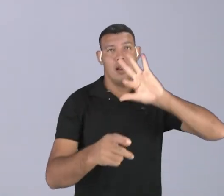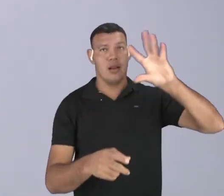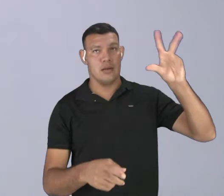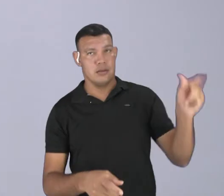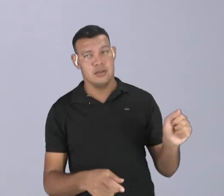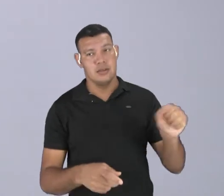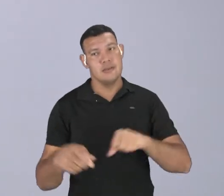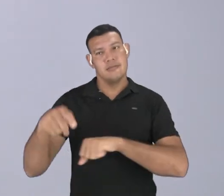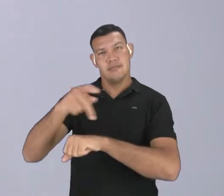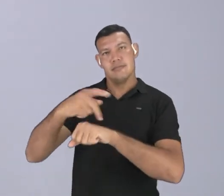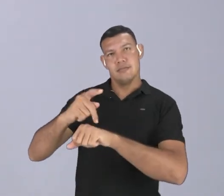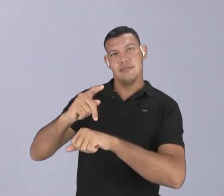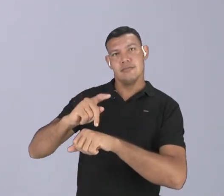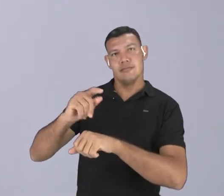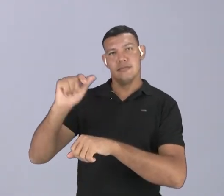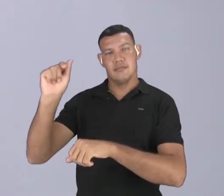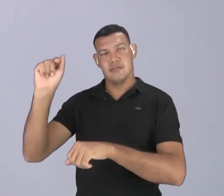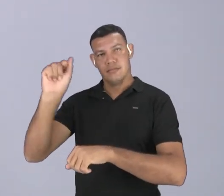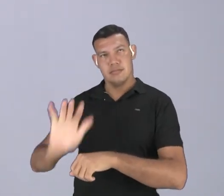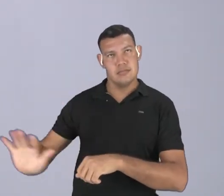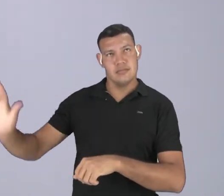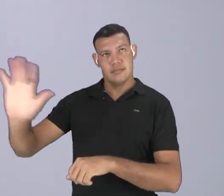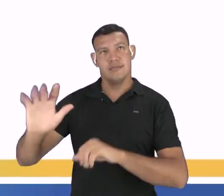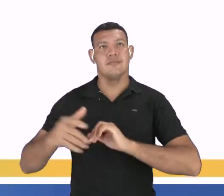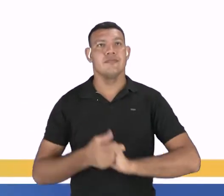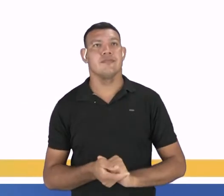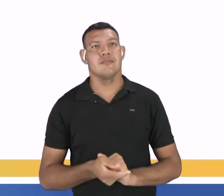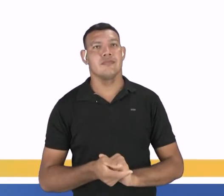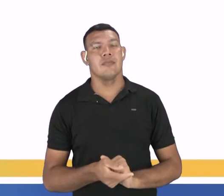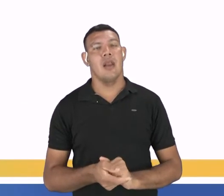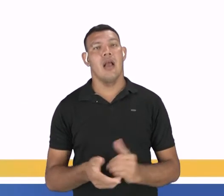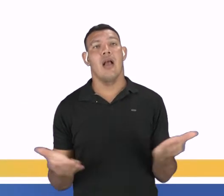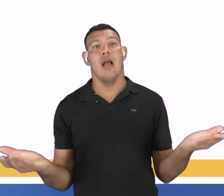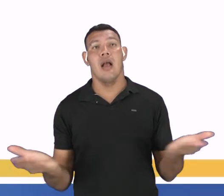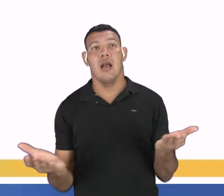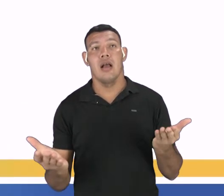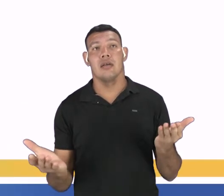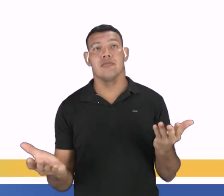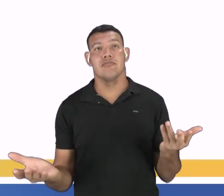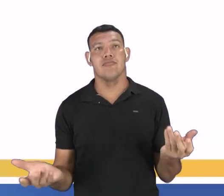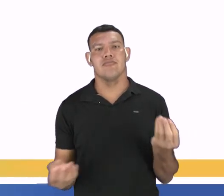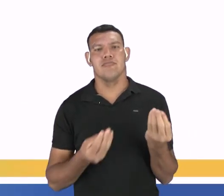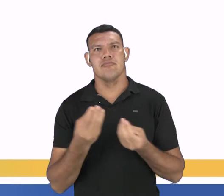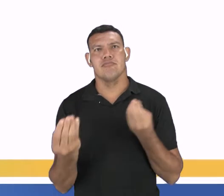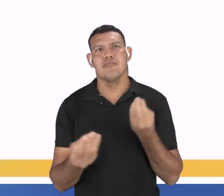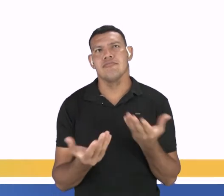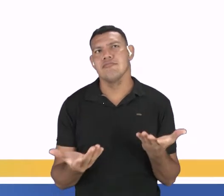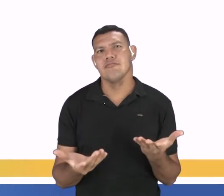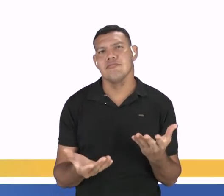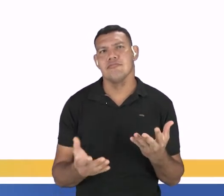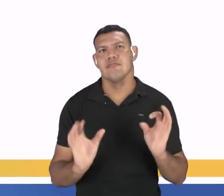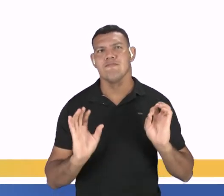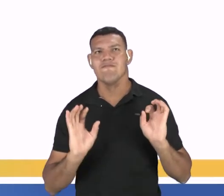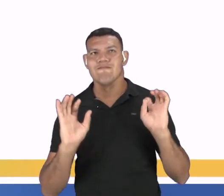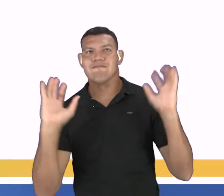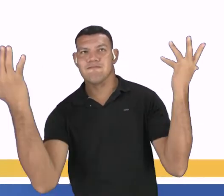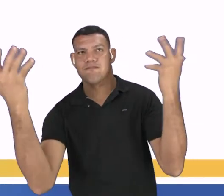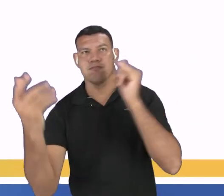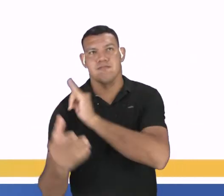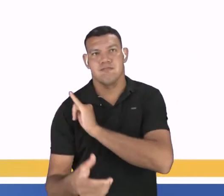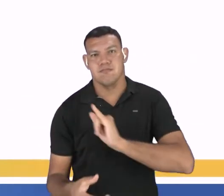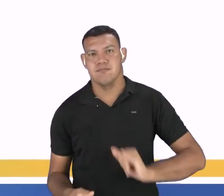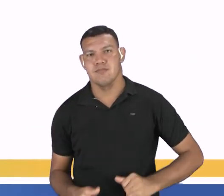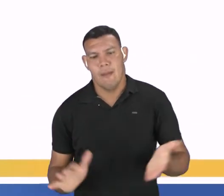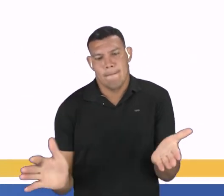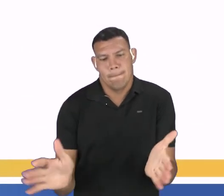dos países asiáticos. Continuando, observem, quais são esses desdobramentos do imperialismo? O que o imperialismo impulsiona